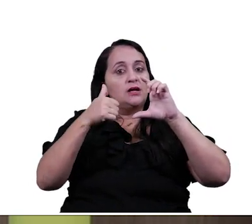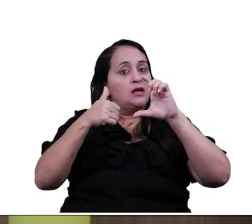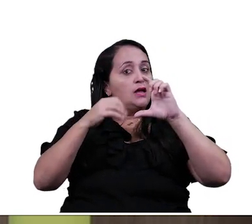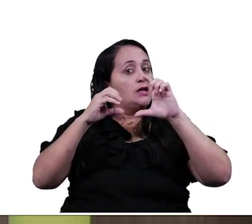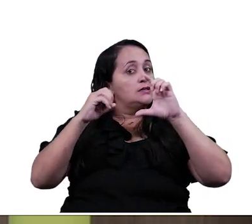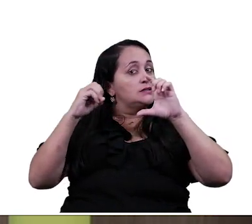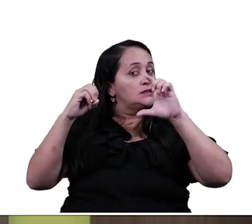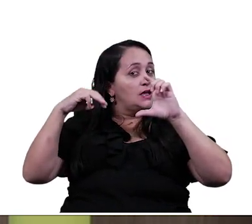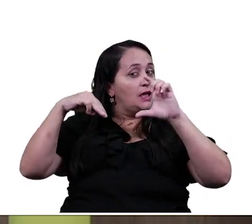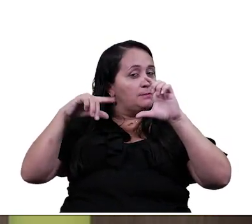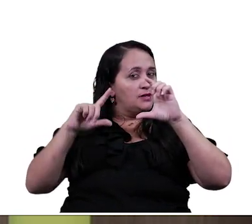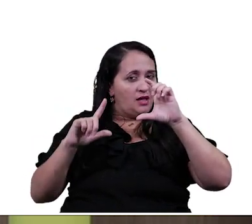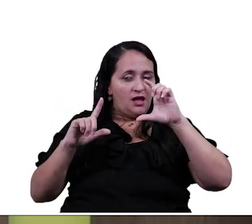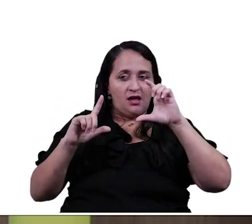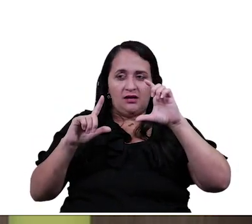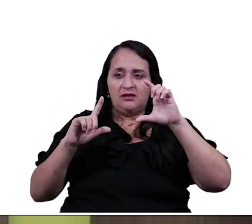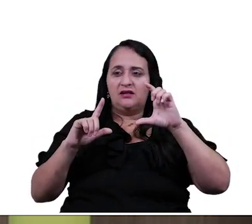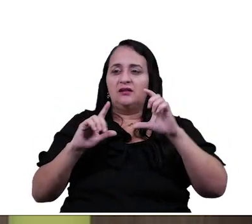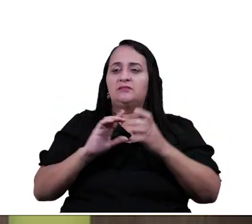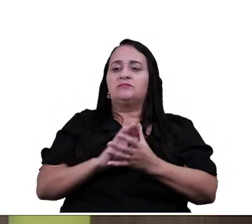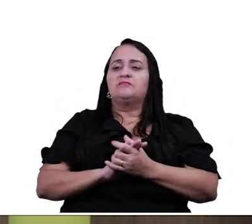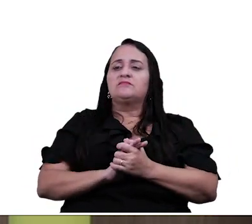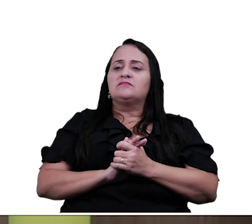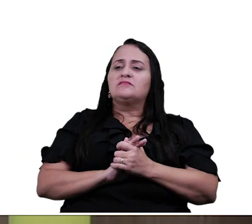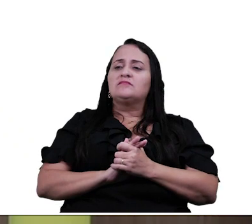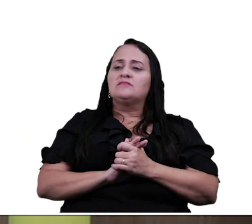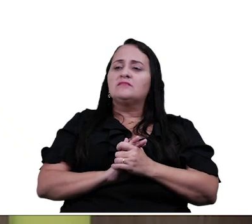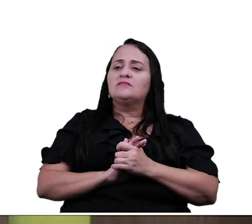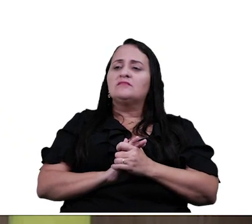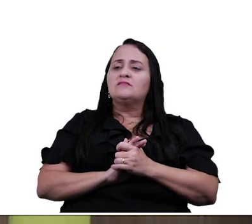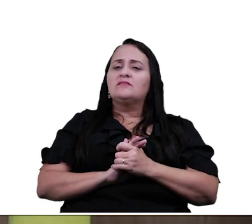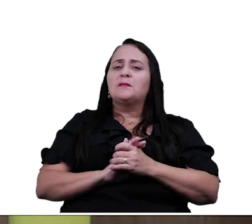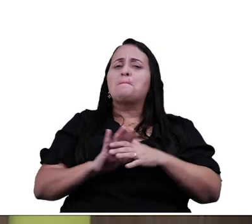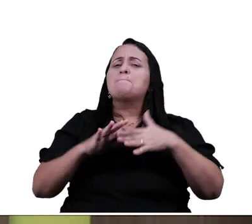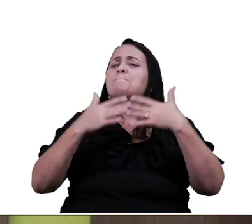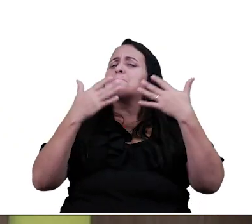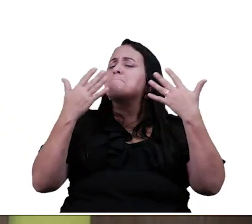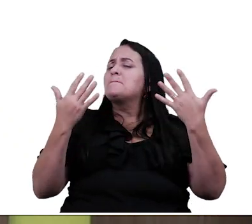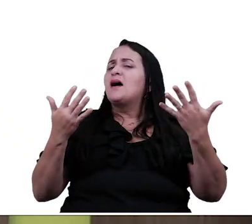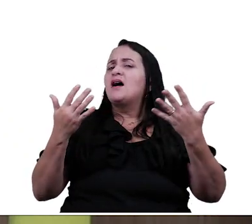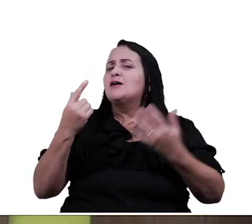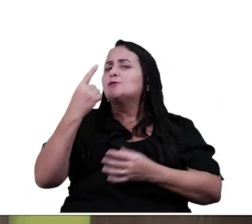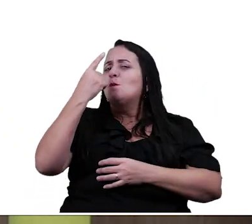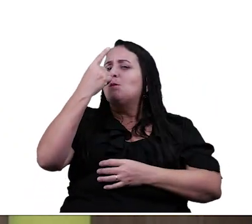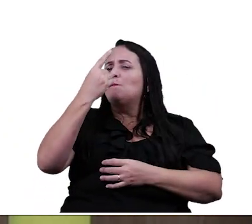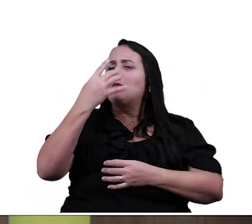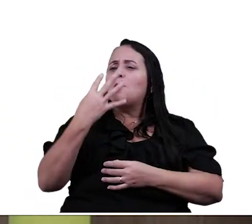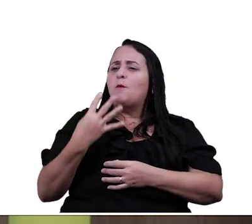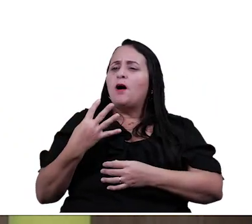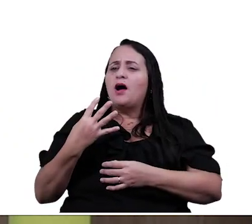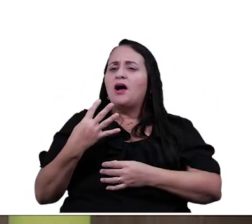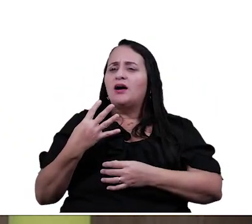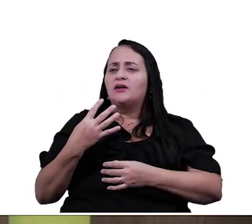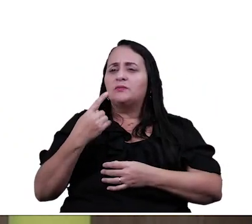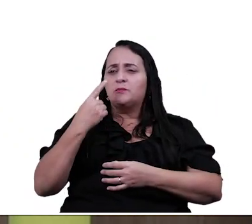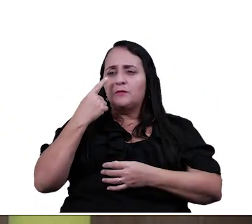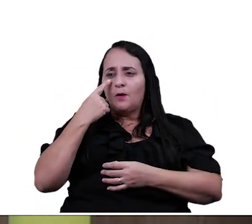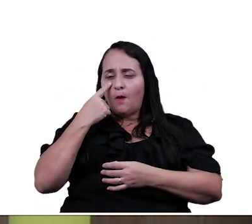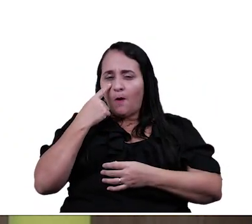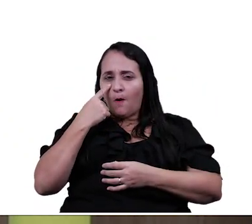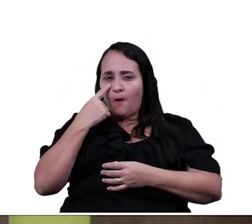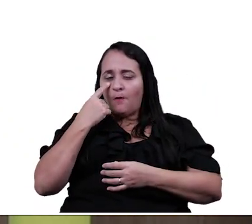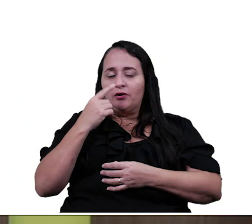fazer essa média. E aí, e esse 1 quarto? Olha no